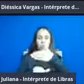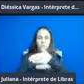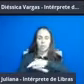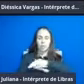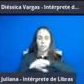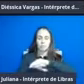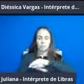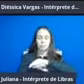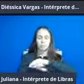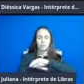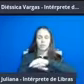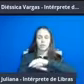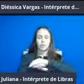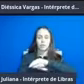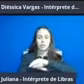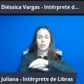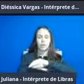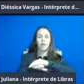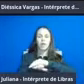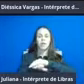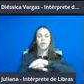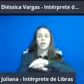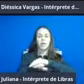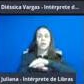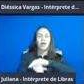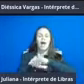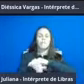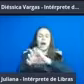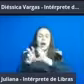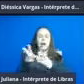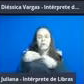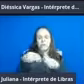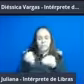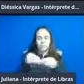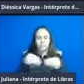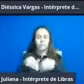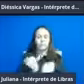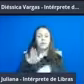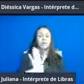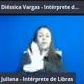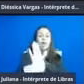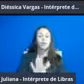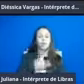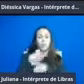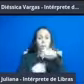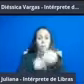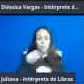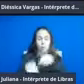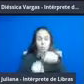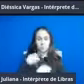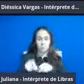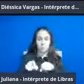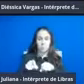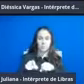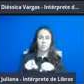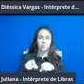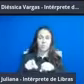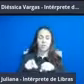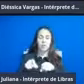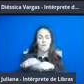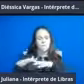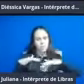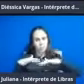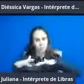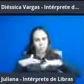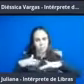temos o segundo par de asas que é membranoso e que auxilia, então, no processo de locomoção